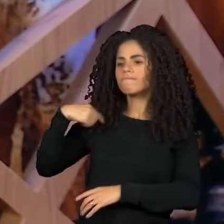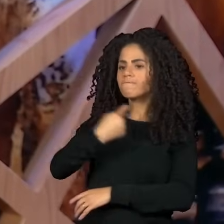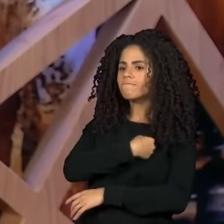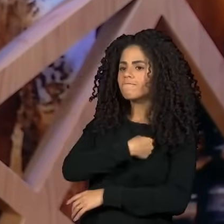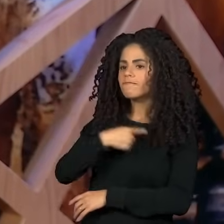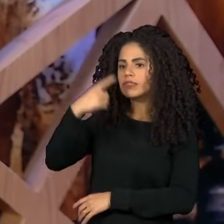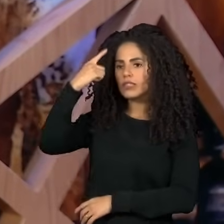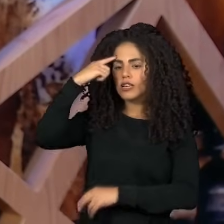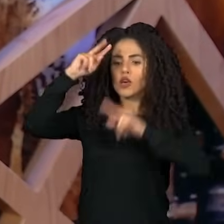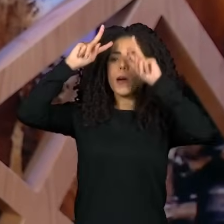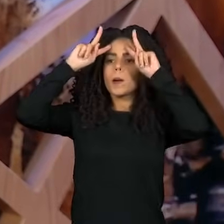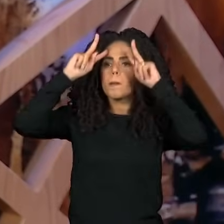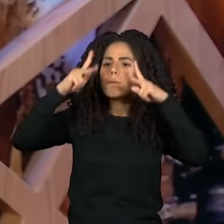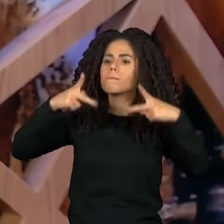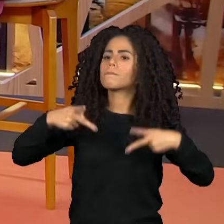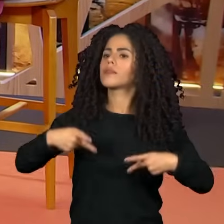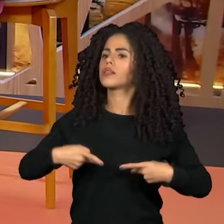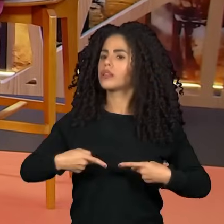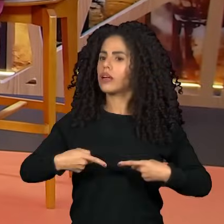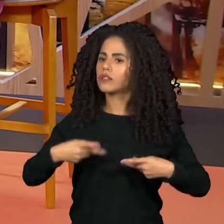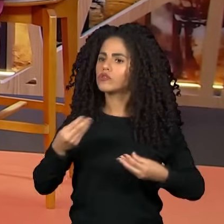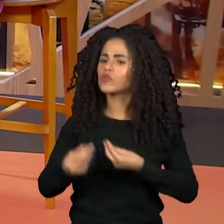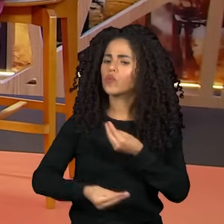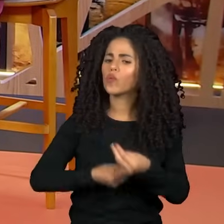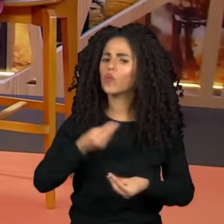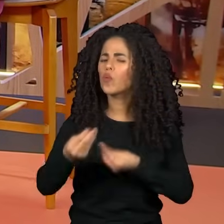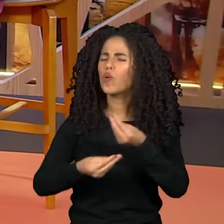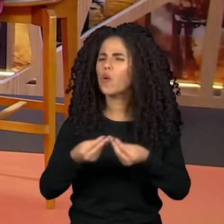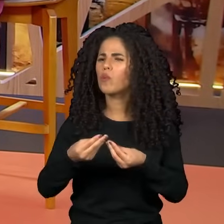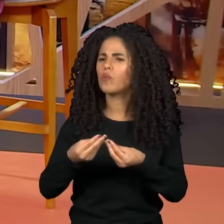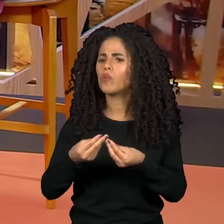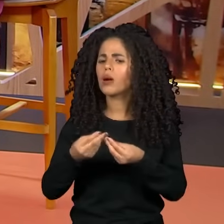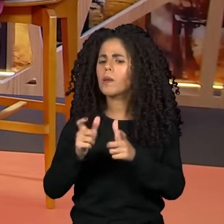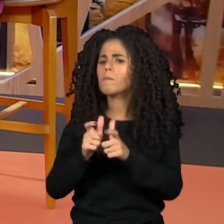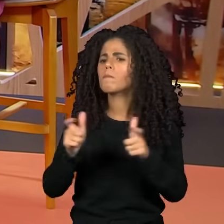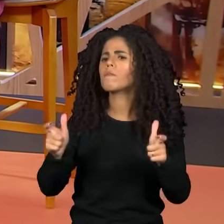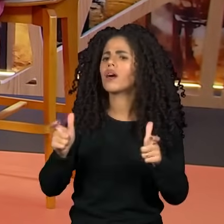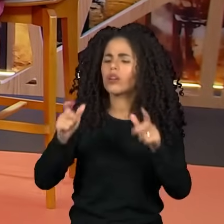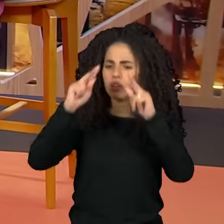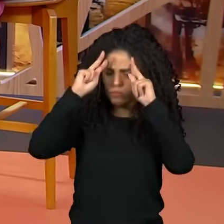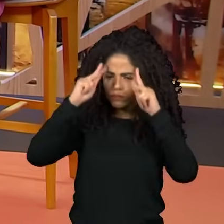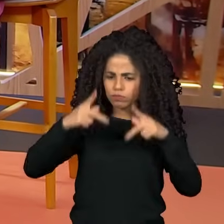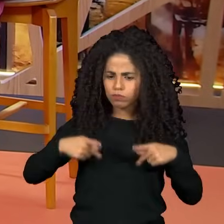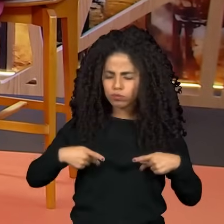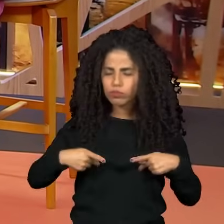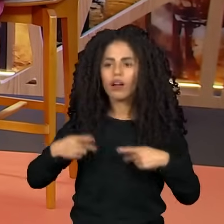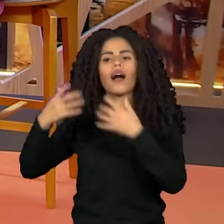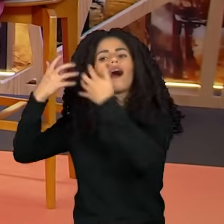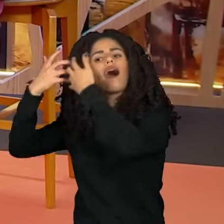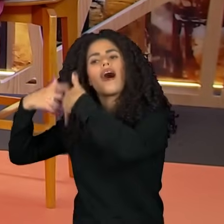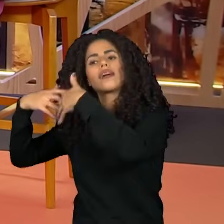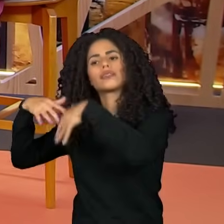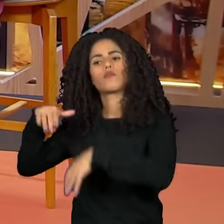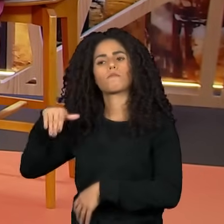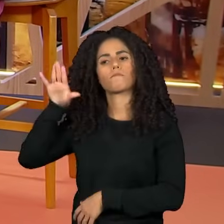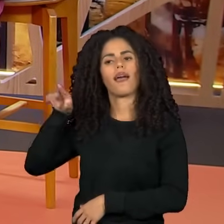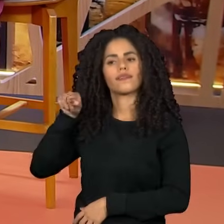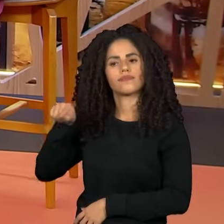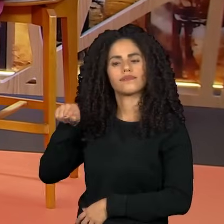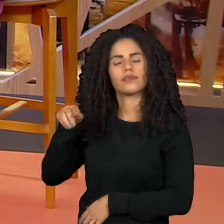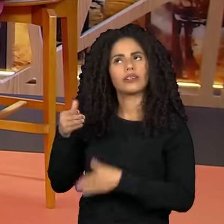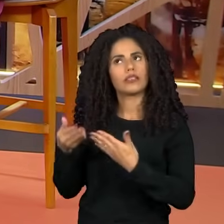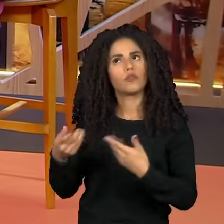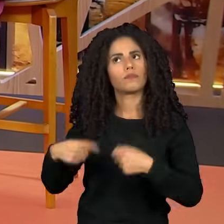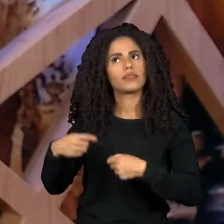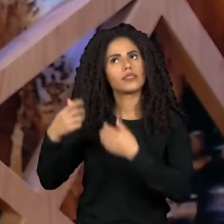de humanidade, uma perspectiva ocidental, qual é o maior elemento do sujeito? É a razão. Então, você precisa pensar